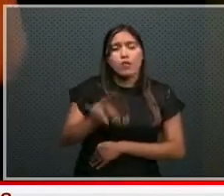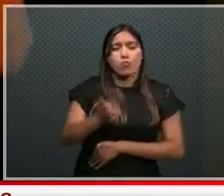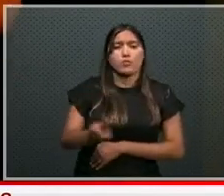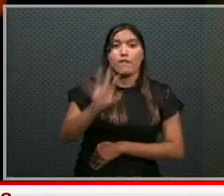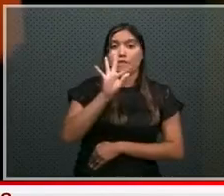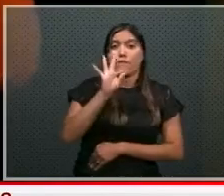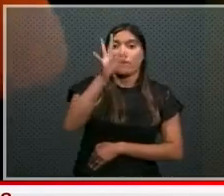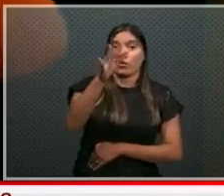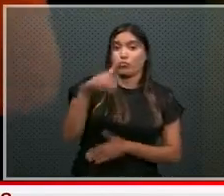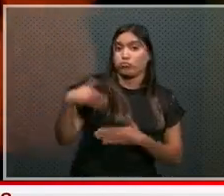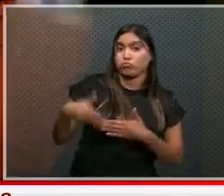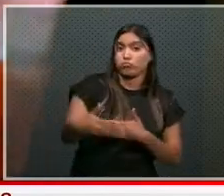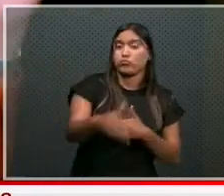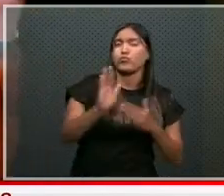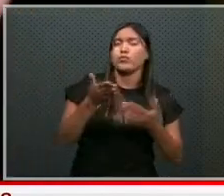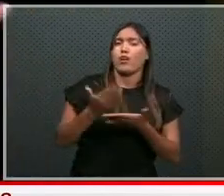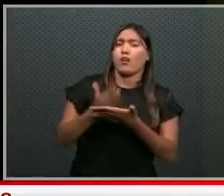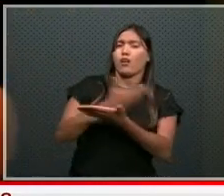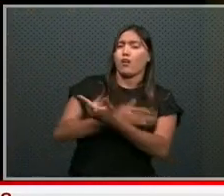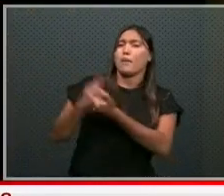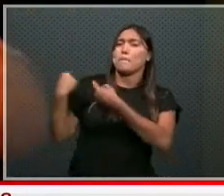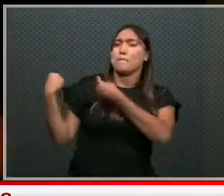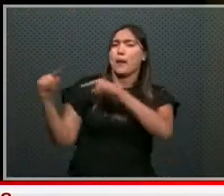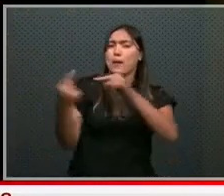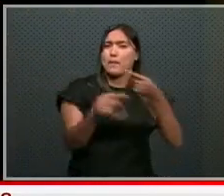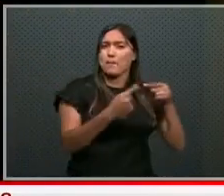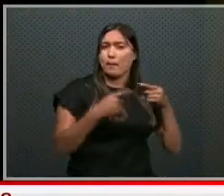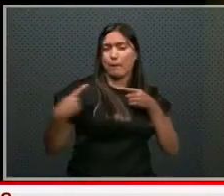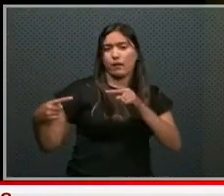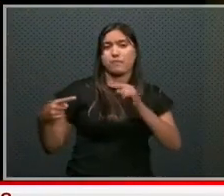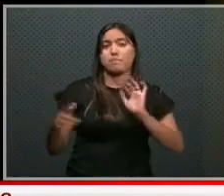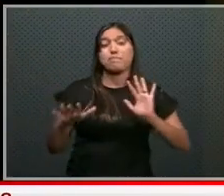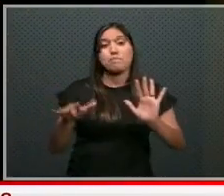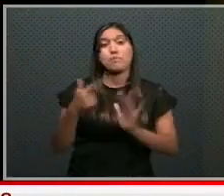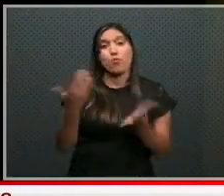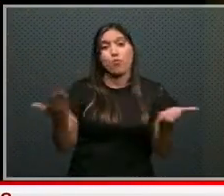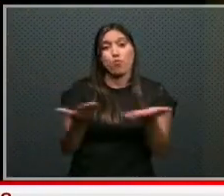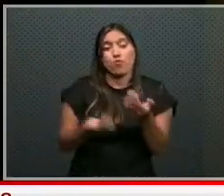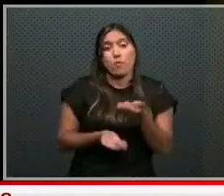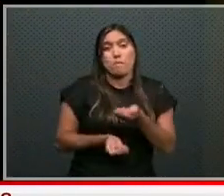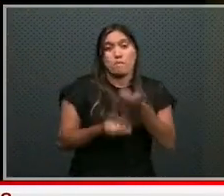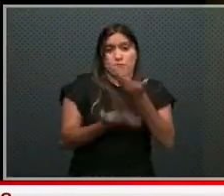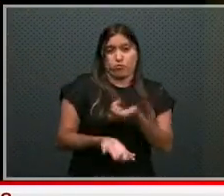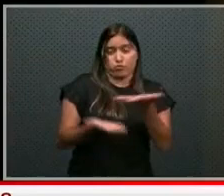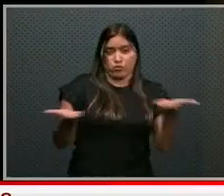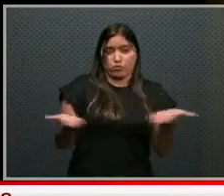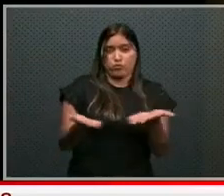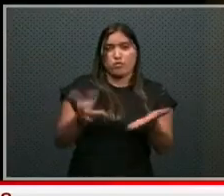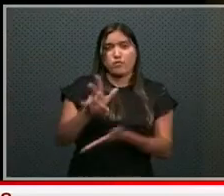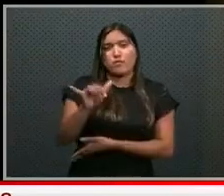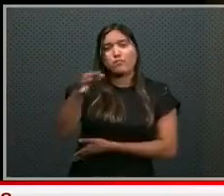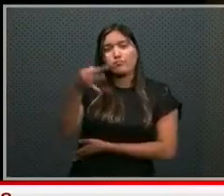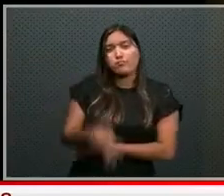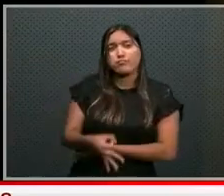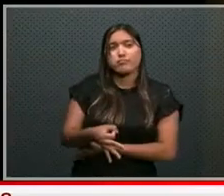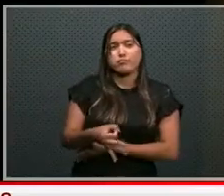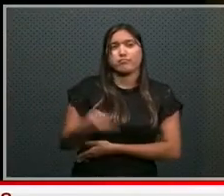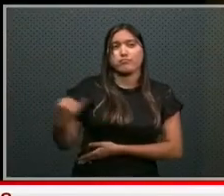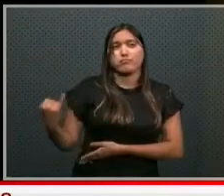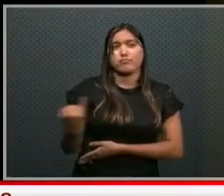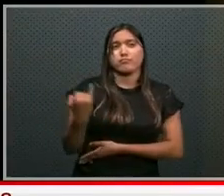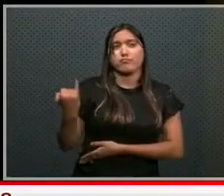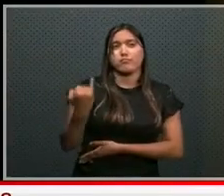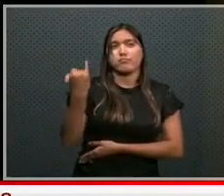futuro que foi debatido aqui desde o início no vídeo O que está sendo produzido hoje vai ser com certeza fundamental